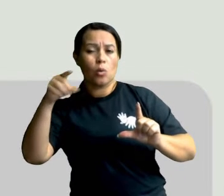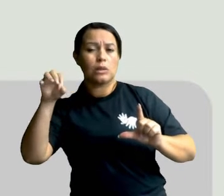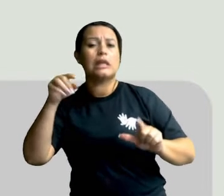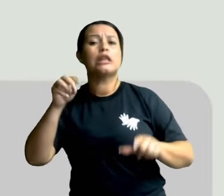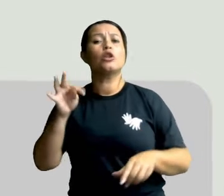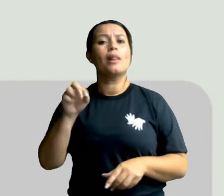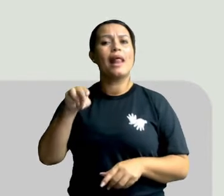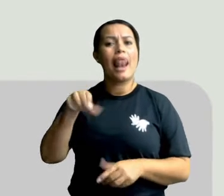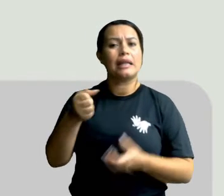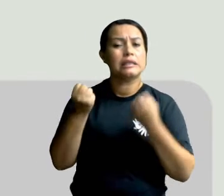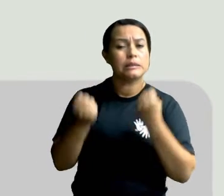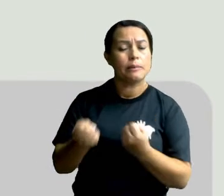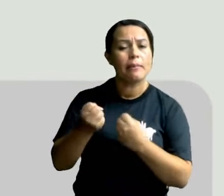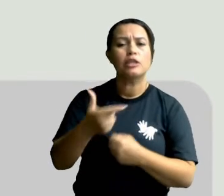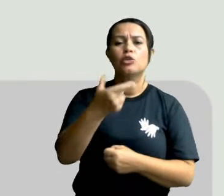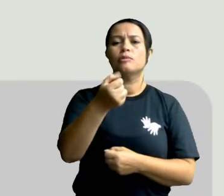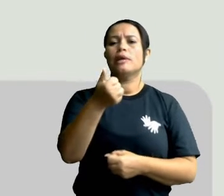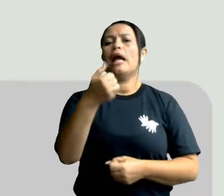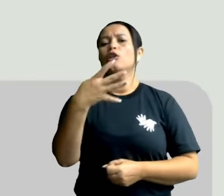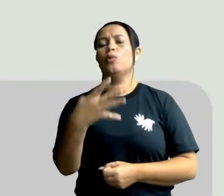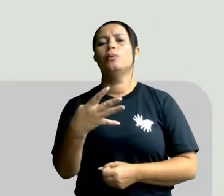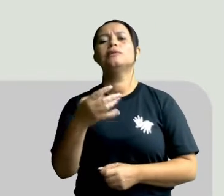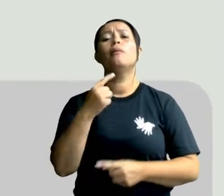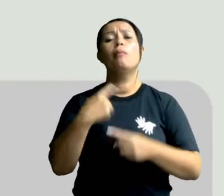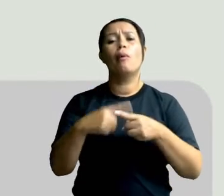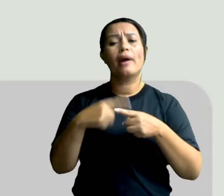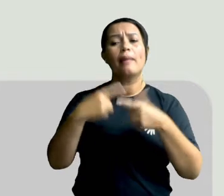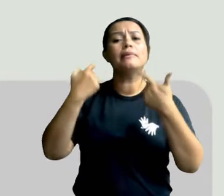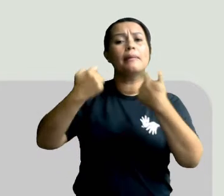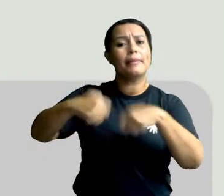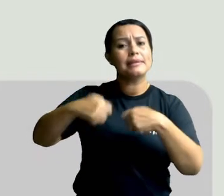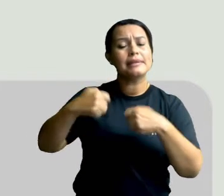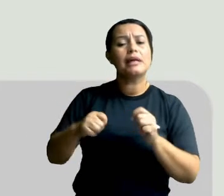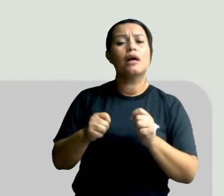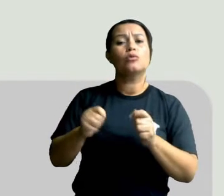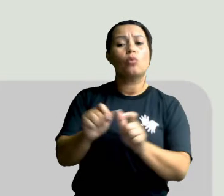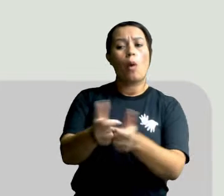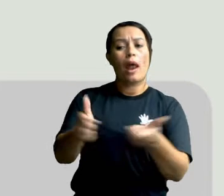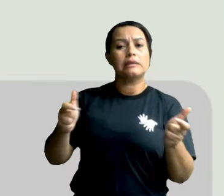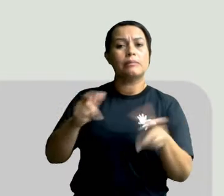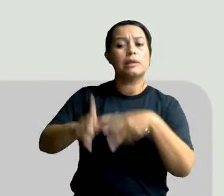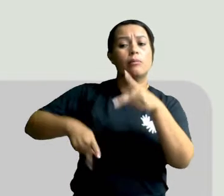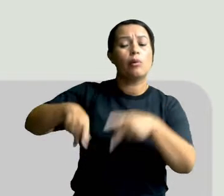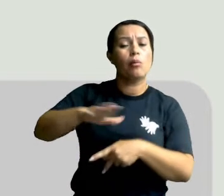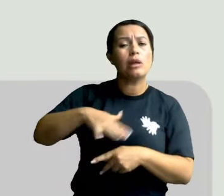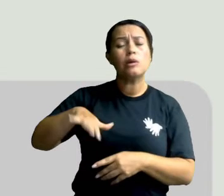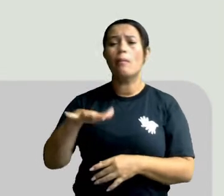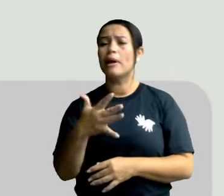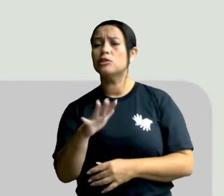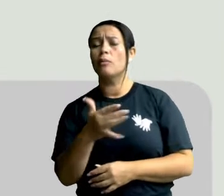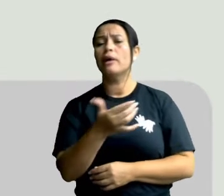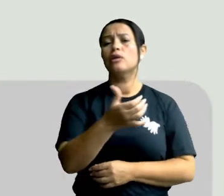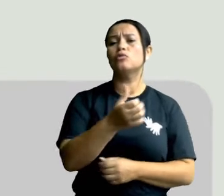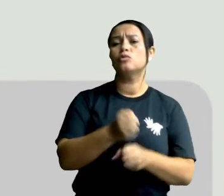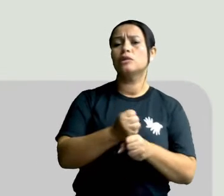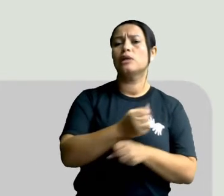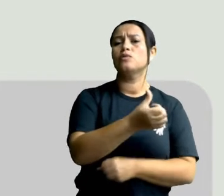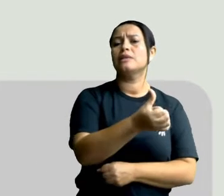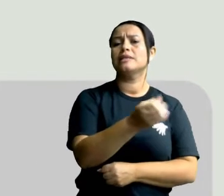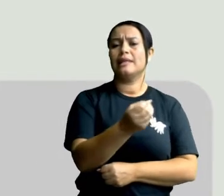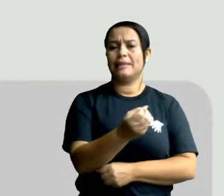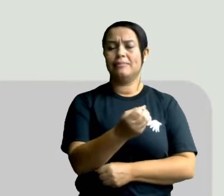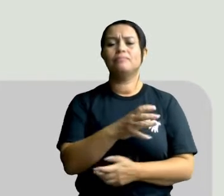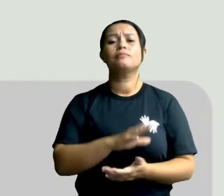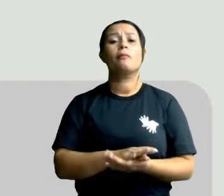isso foi atendendo a necessidade do crescimento da população a partir da década de